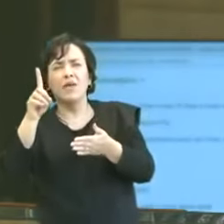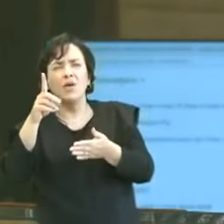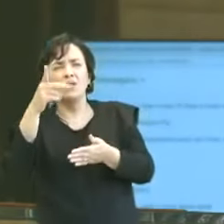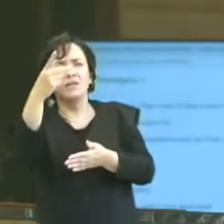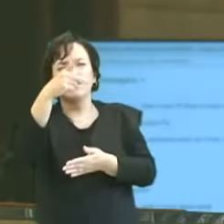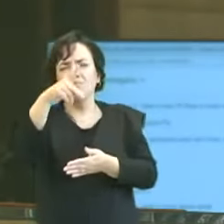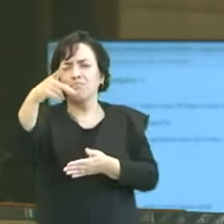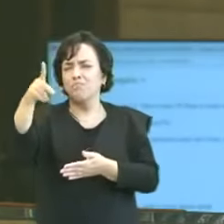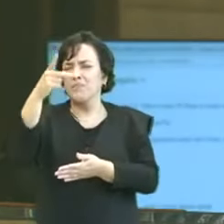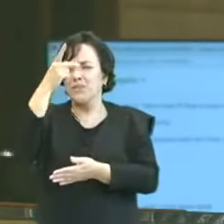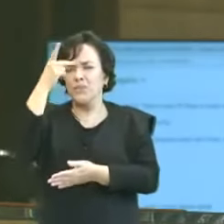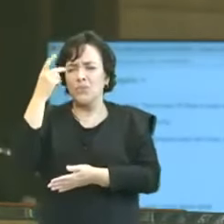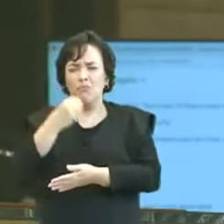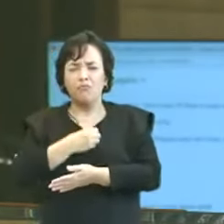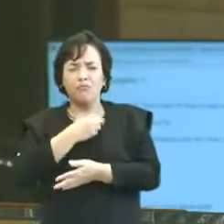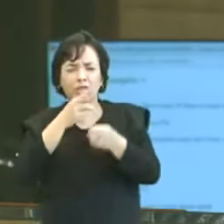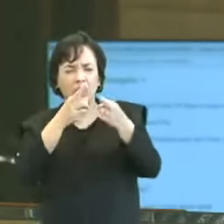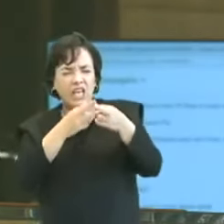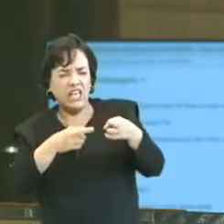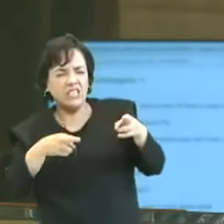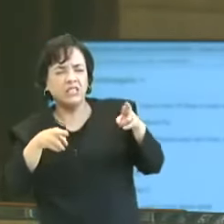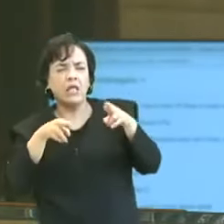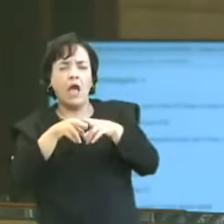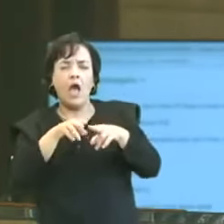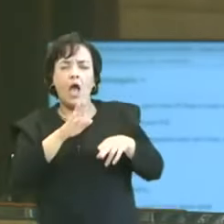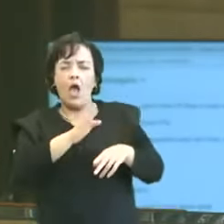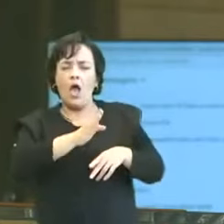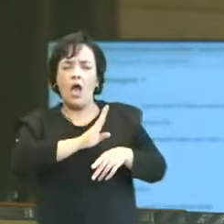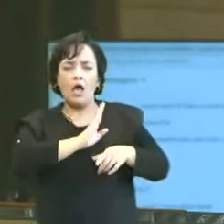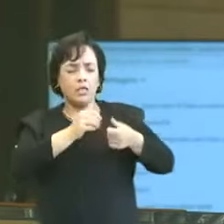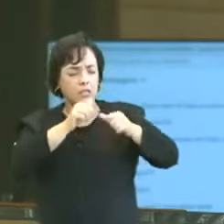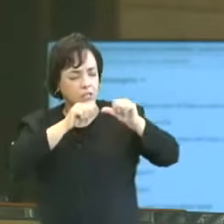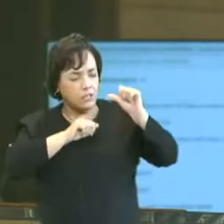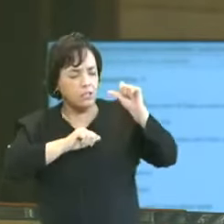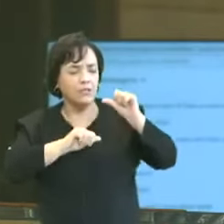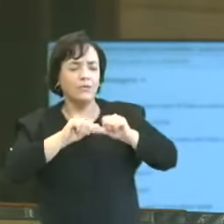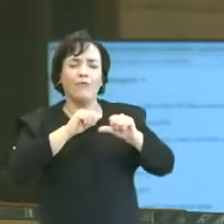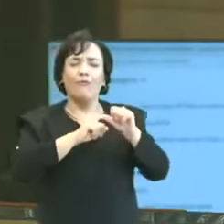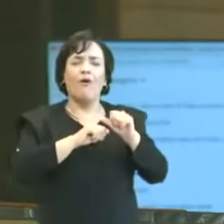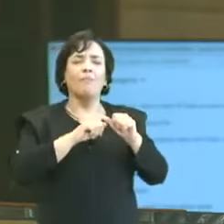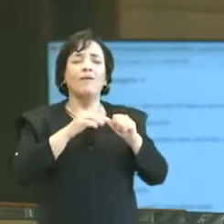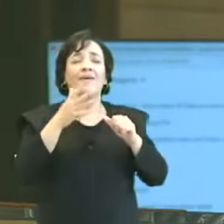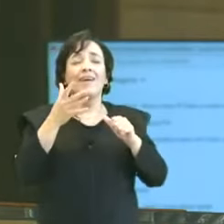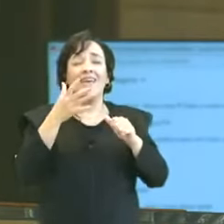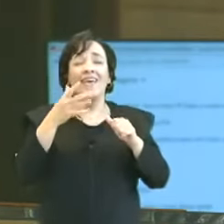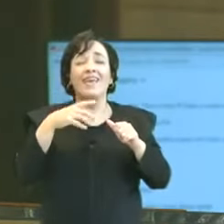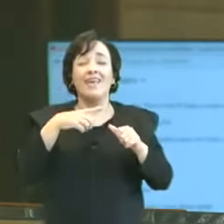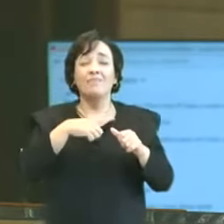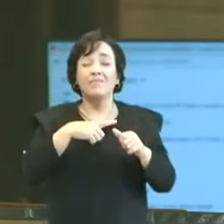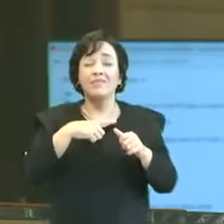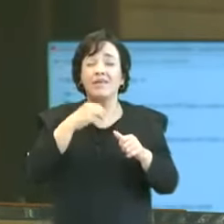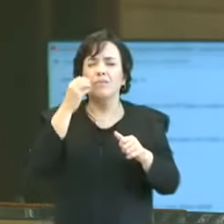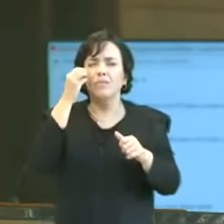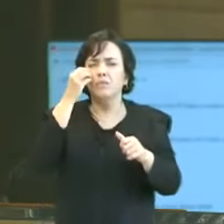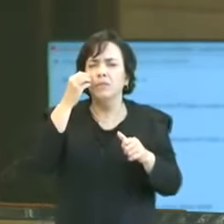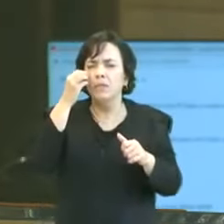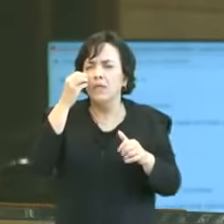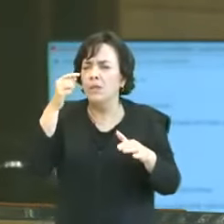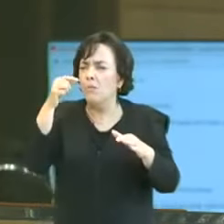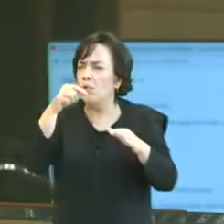restaura corações. Nos leva a este lugar onde sabemos que as coisas de Deus acontecem. Nos leva à tua